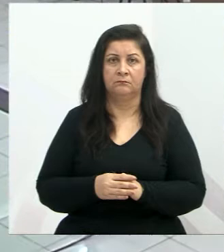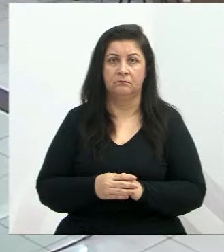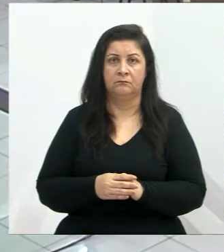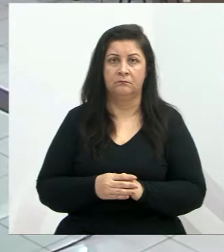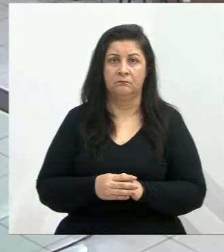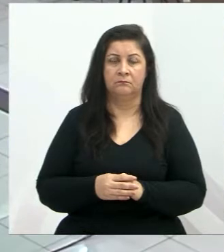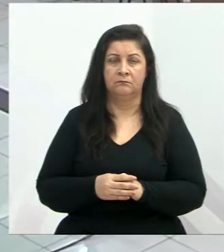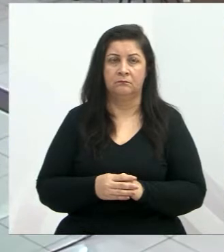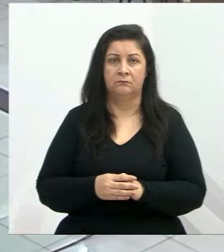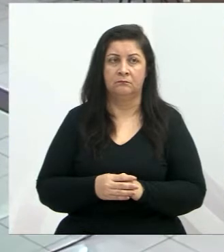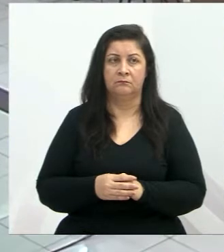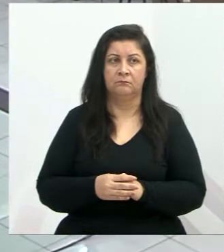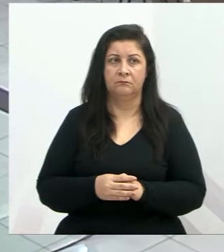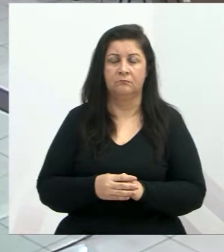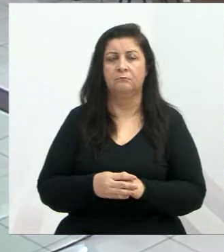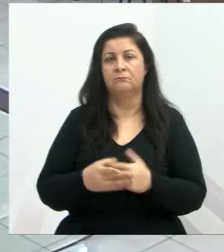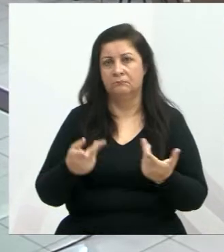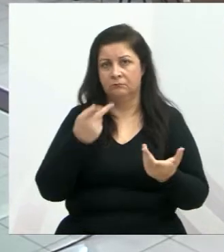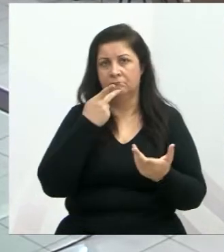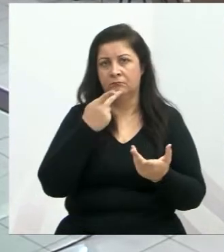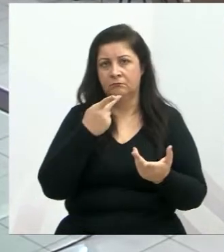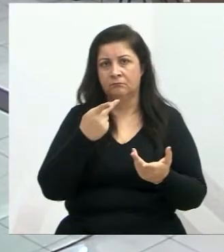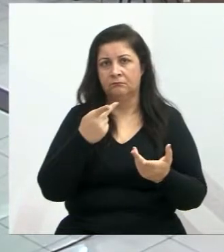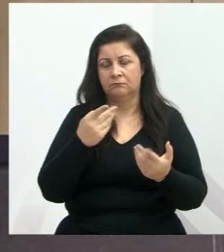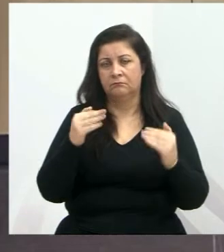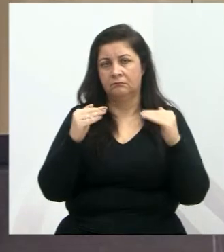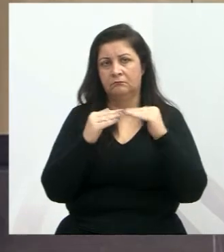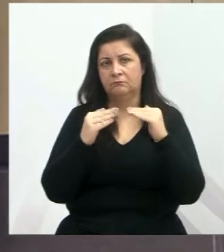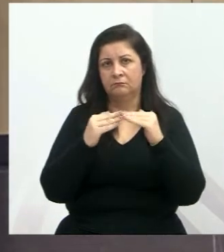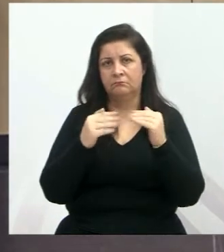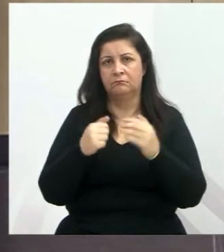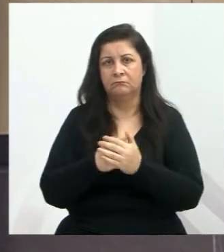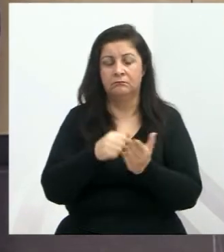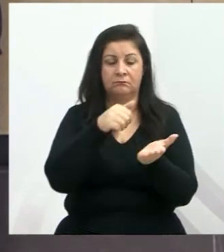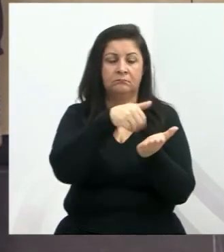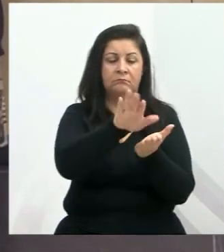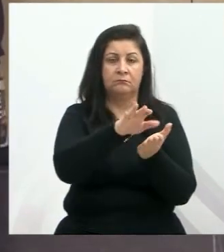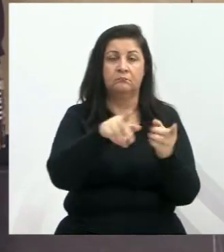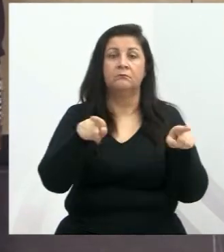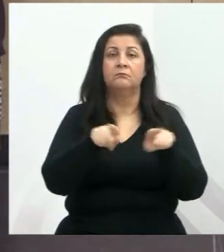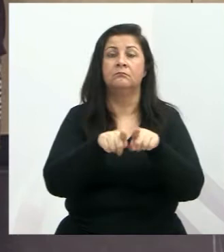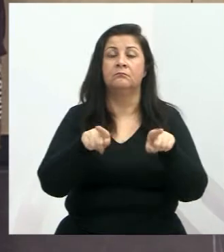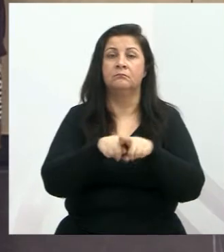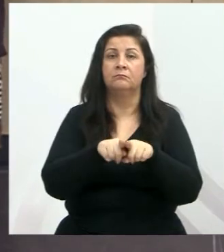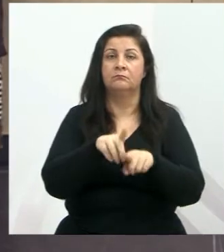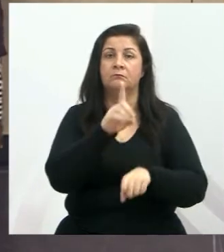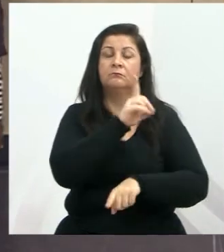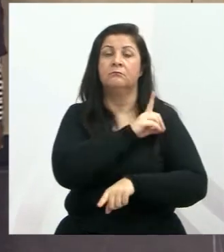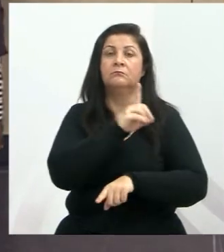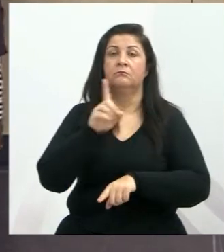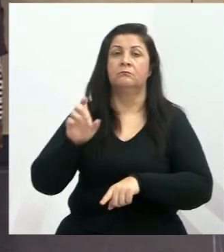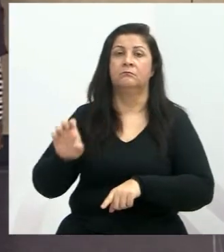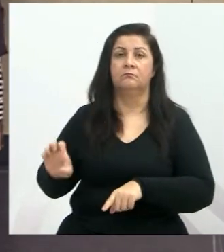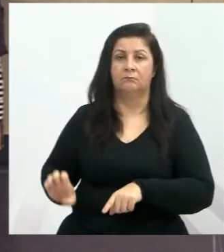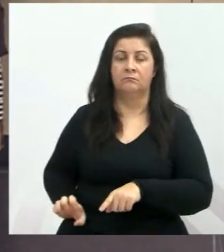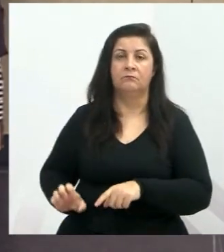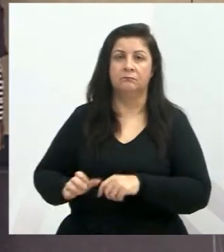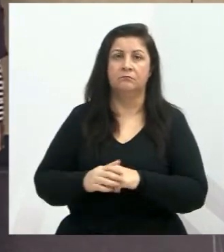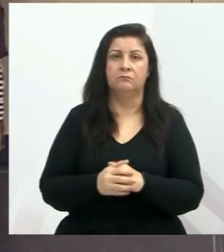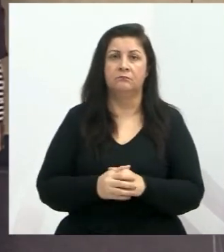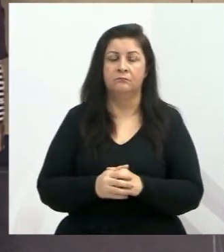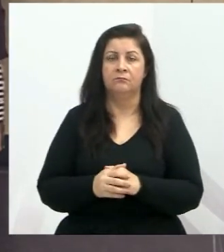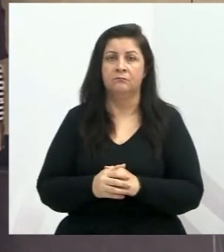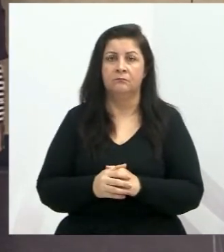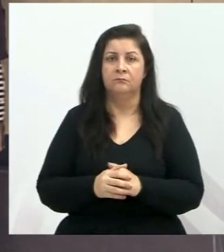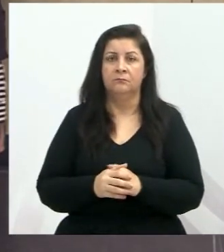Sim, para reforçar, a gente também encaminhou esse requerimento ao nosso deputado André do Prado. Acho que o vereador Flavinho foi muito bem,